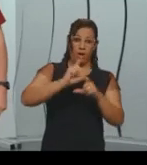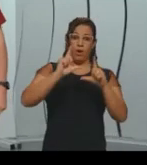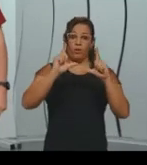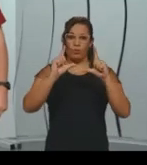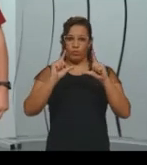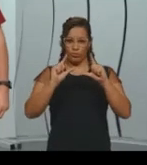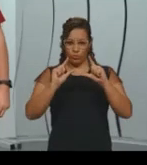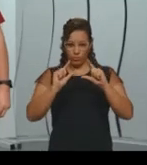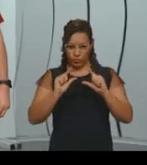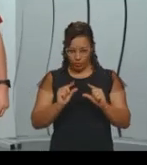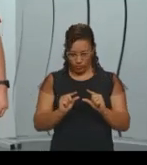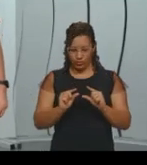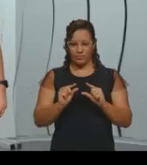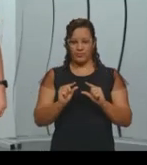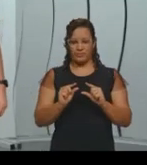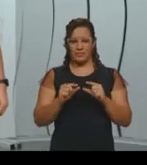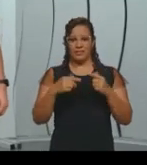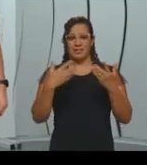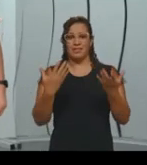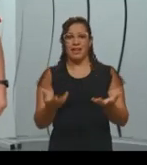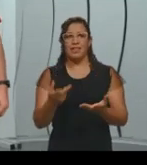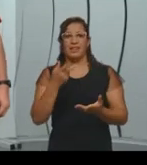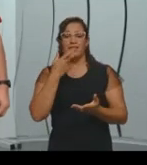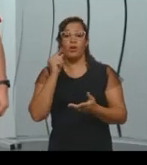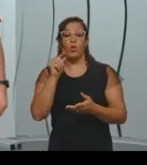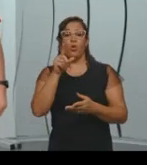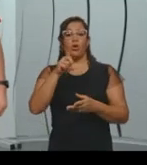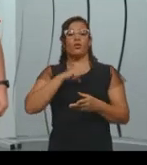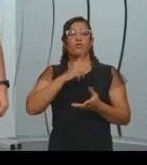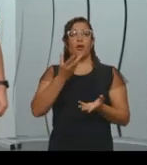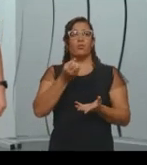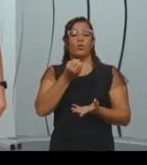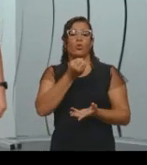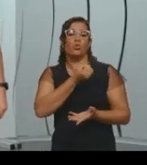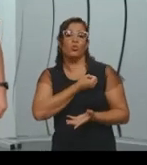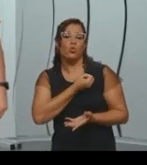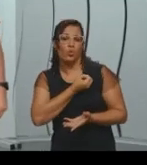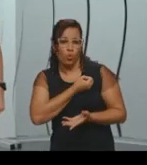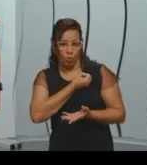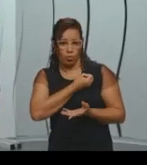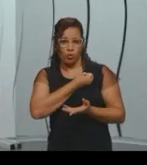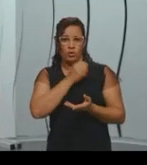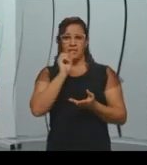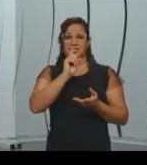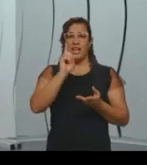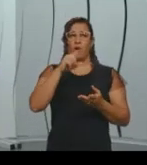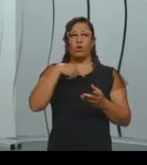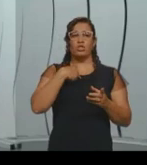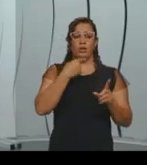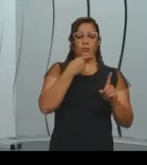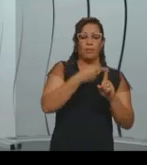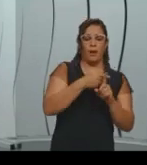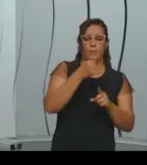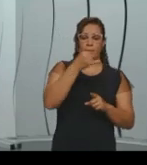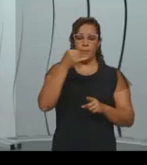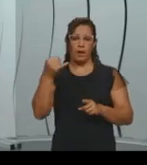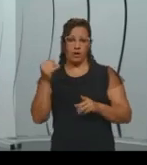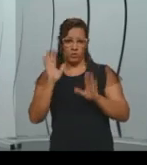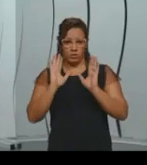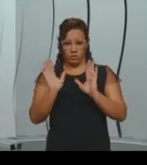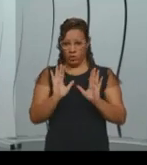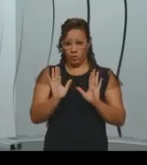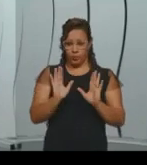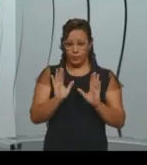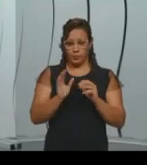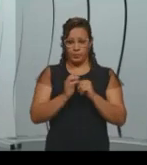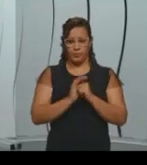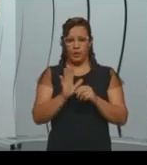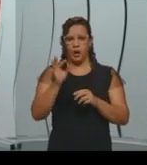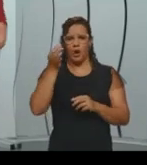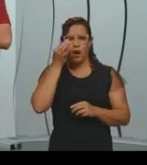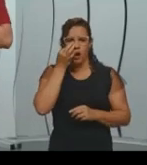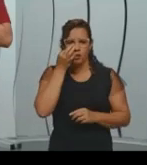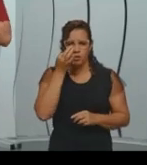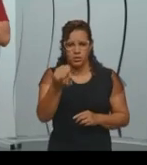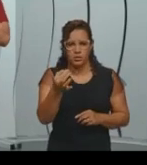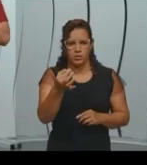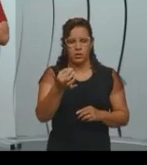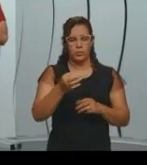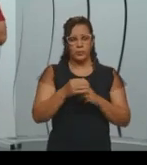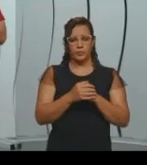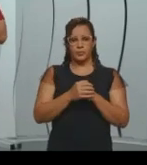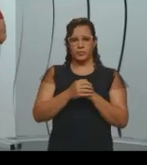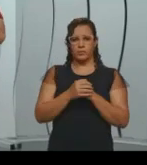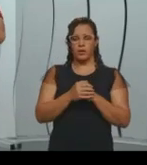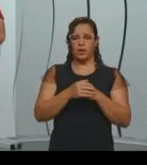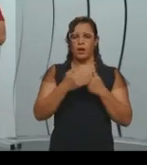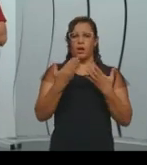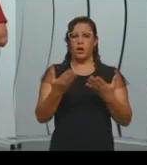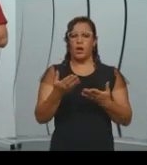de uma grandeza, estamos falando apenas do seu valor numérico, não estamos falando de sinais, tá bom? Então, prestem atenção nisso. O